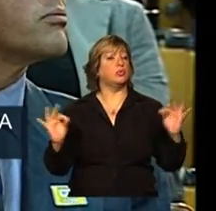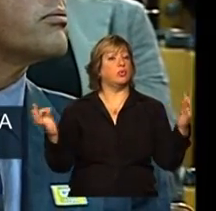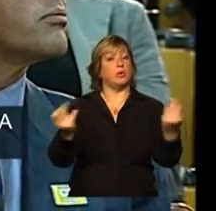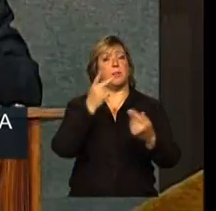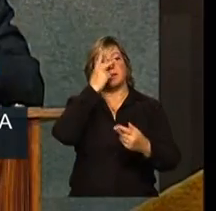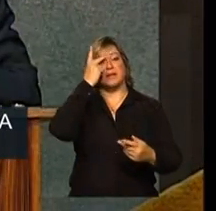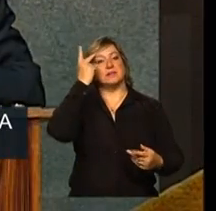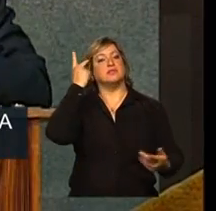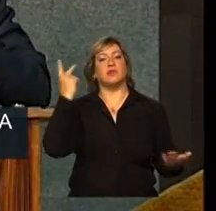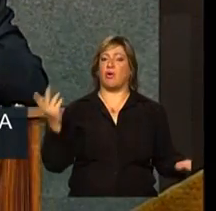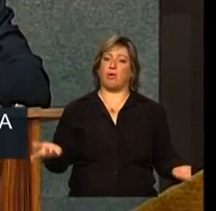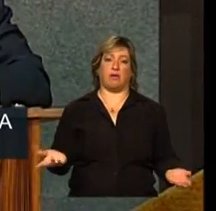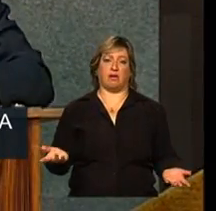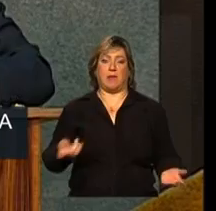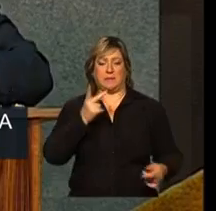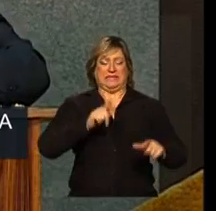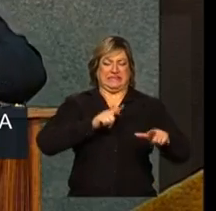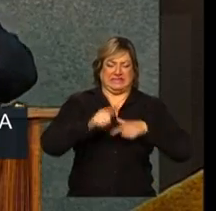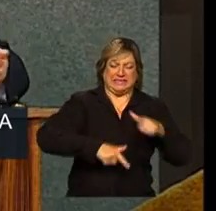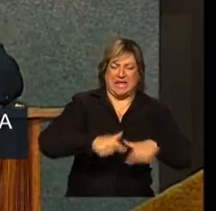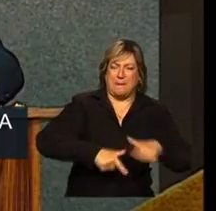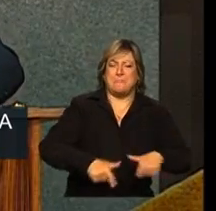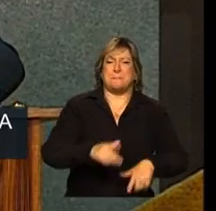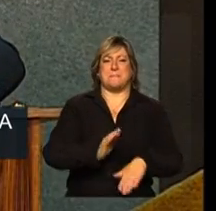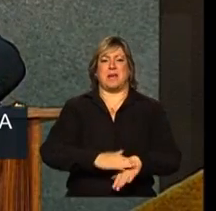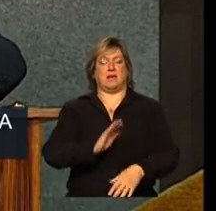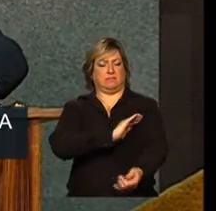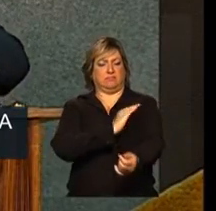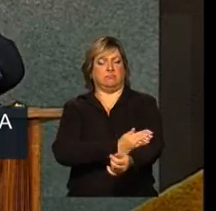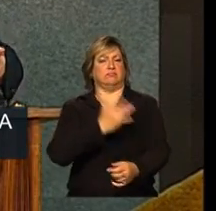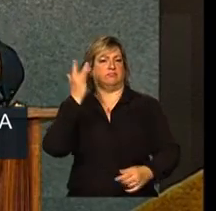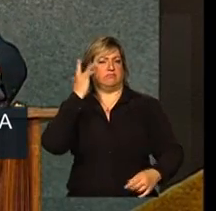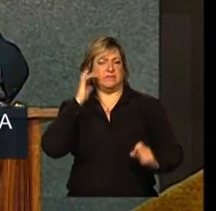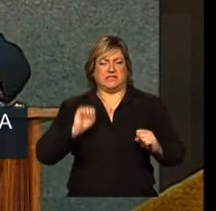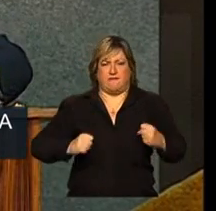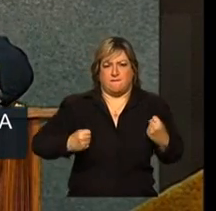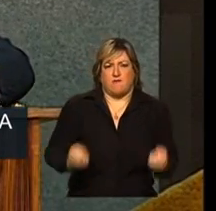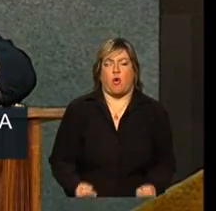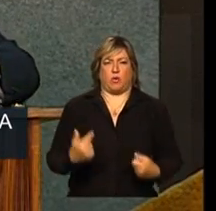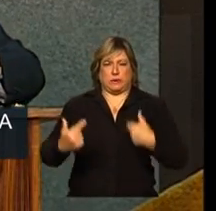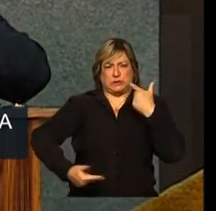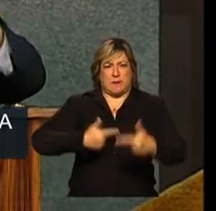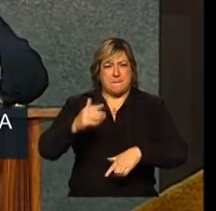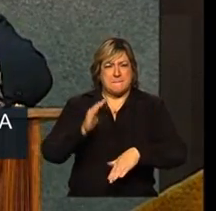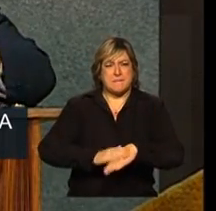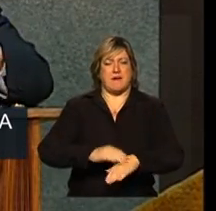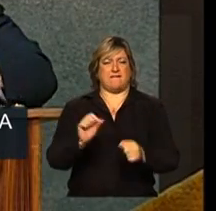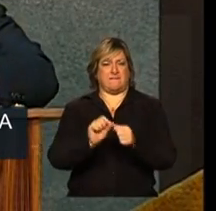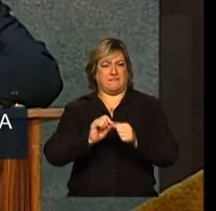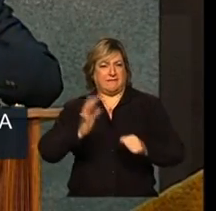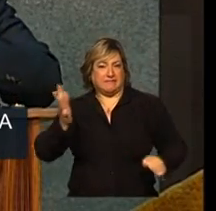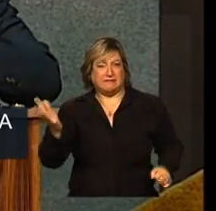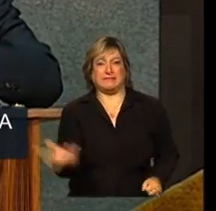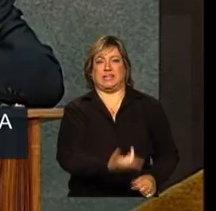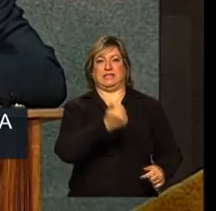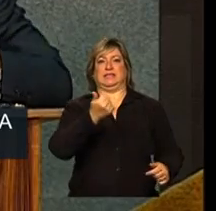As pessoas se realizam, trabalham mais, têm mais competência, se dedicam mais ao que fazem, produzem com